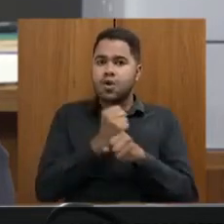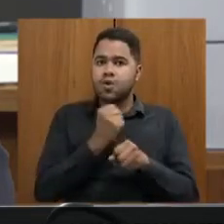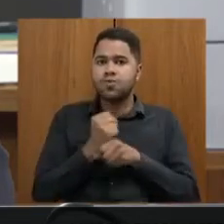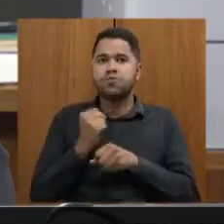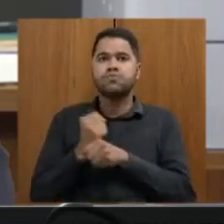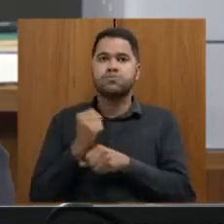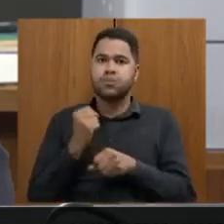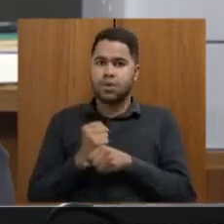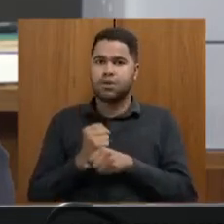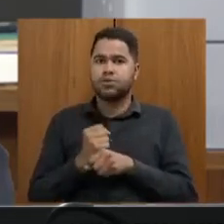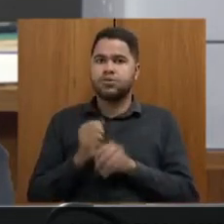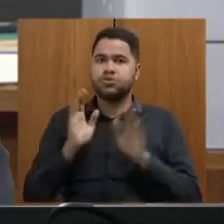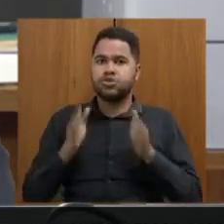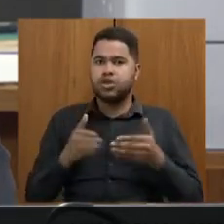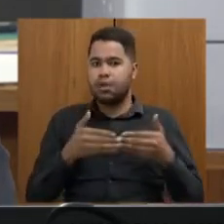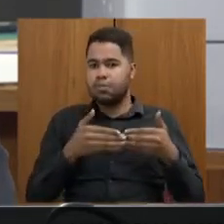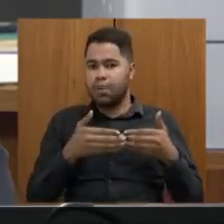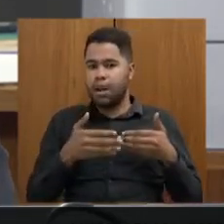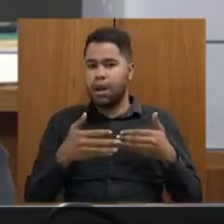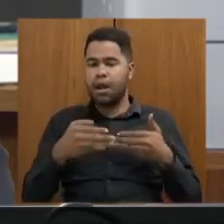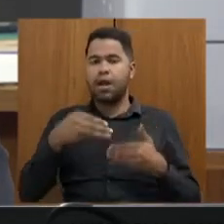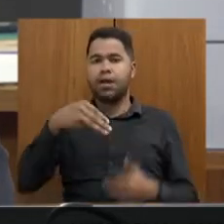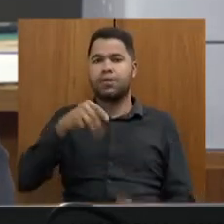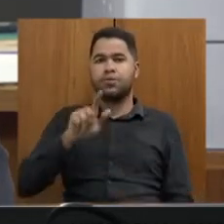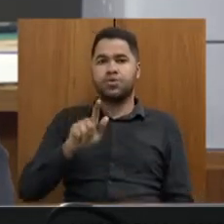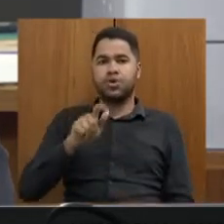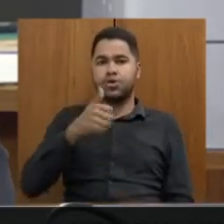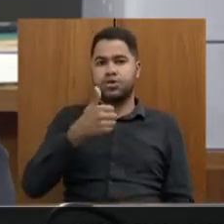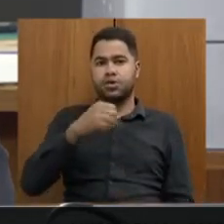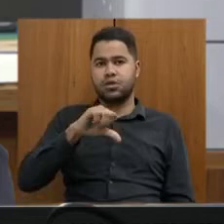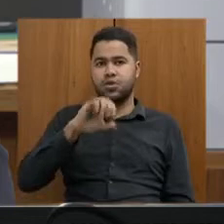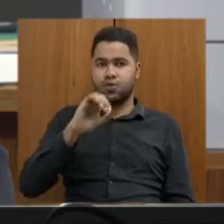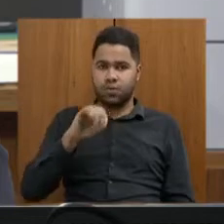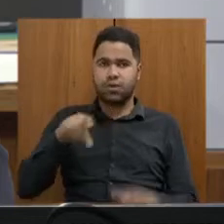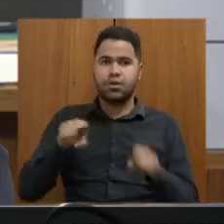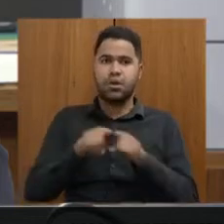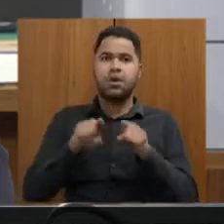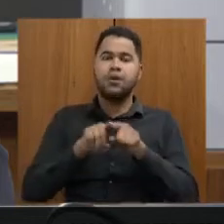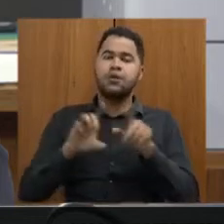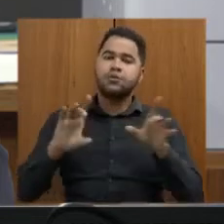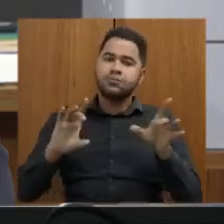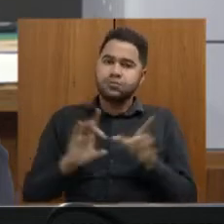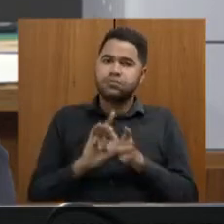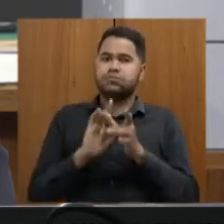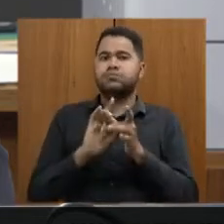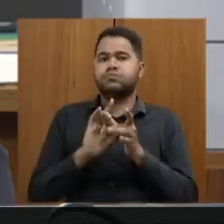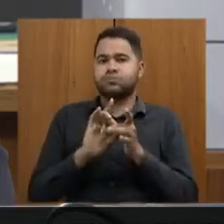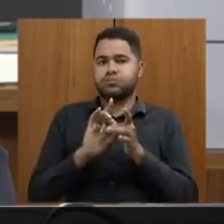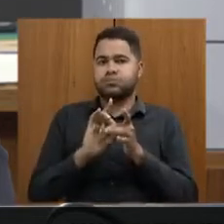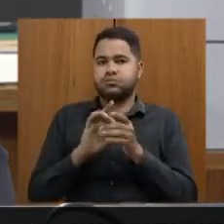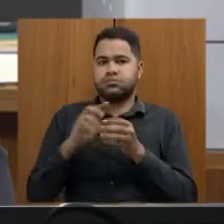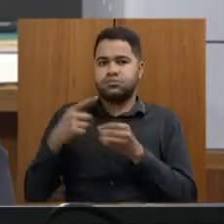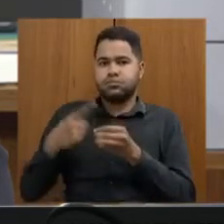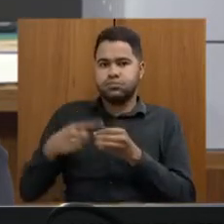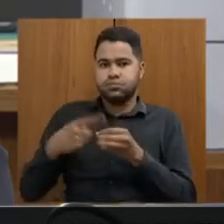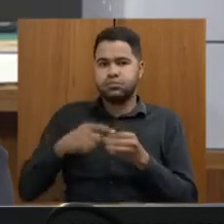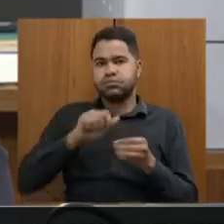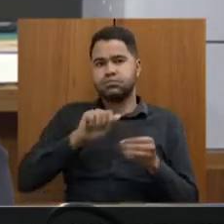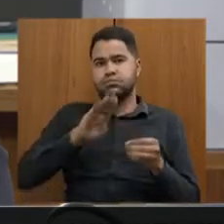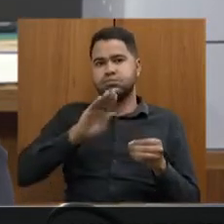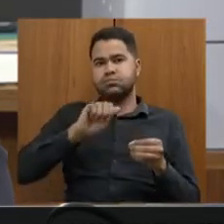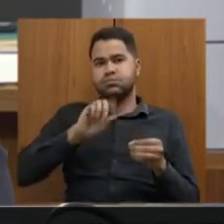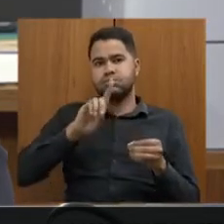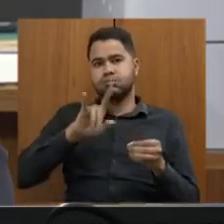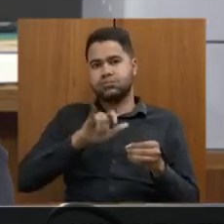bastante adiantadas na mg-190 também que liga a cidade de Abadia dos